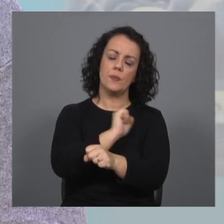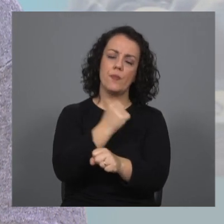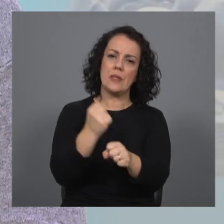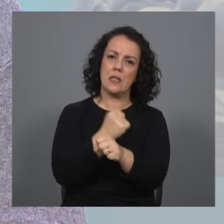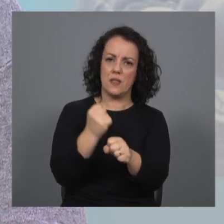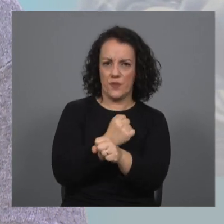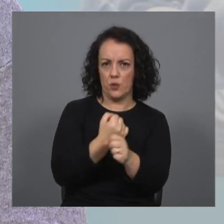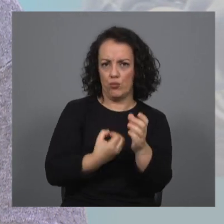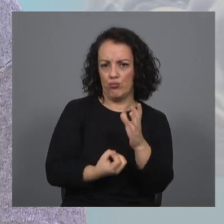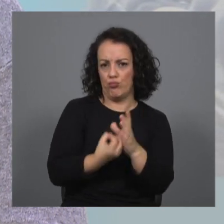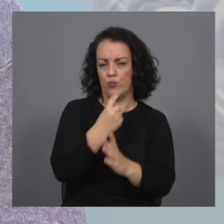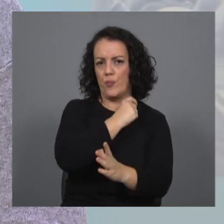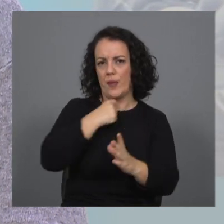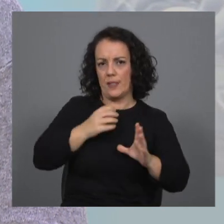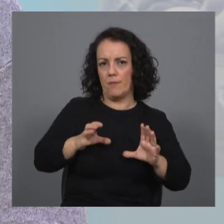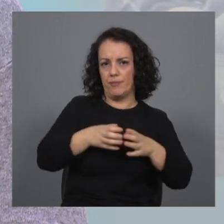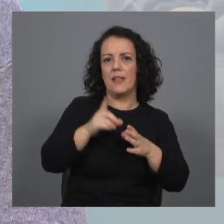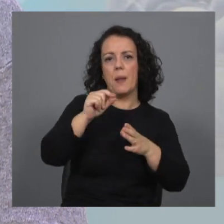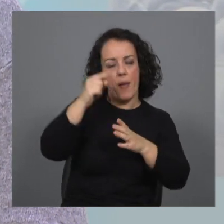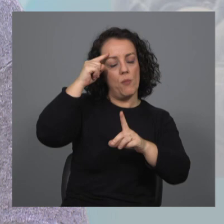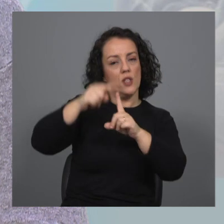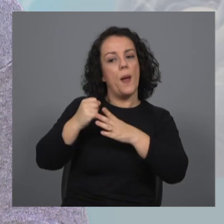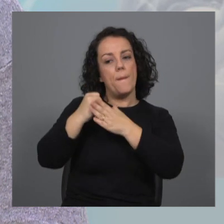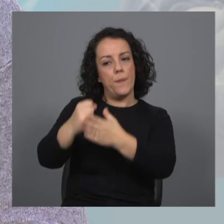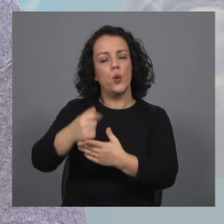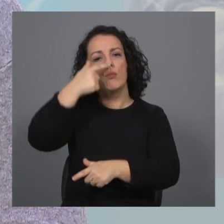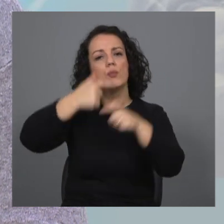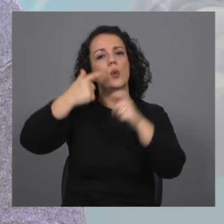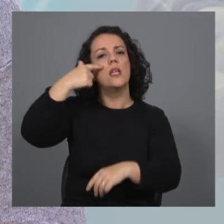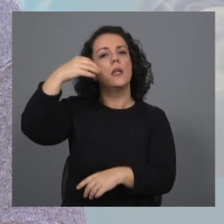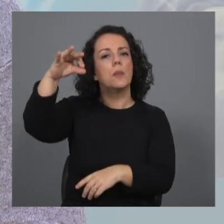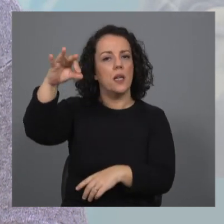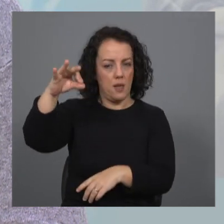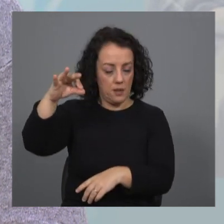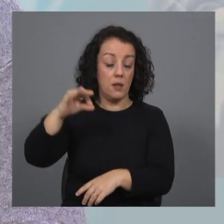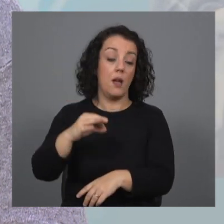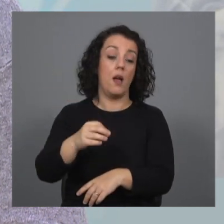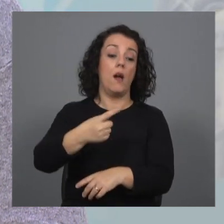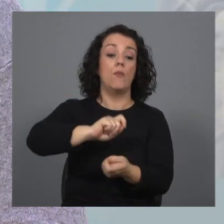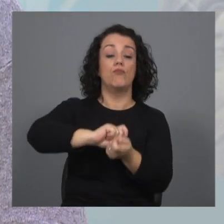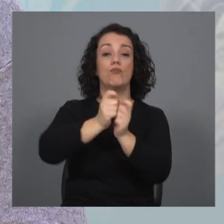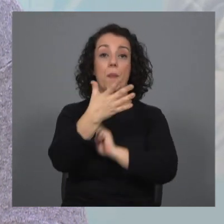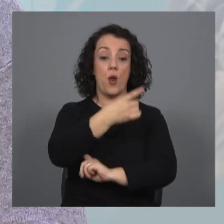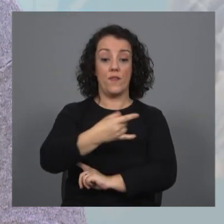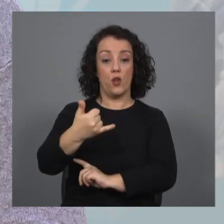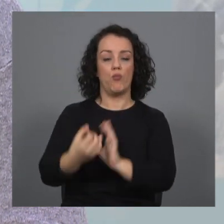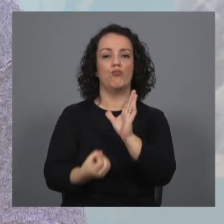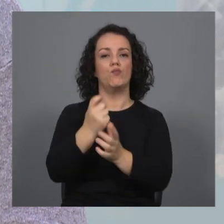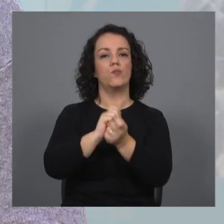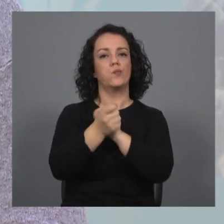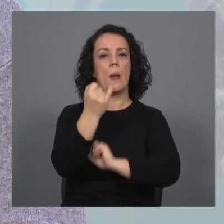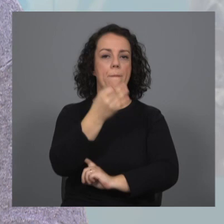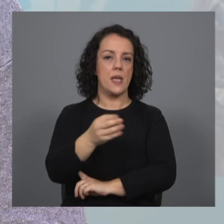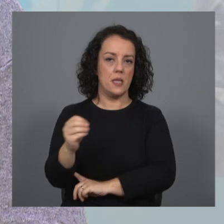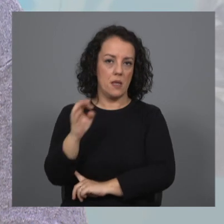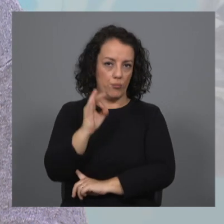pelos sacerdotes, também de atenção aos imigrantes, imigrantes, precisamente. E como IPSS nasce, de facto, em 1992,